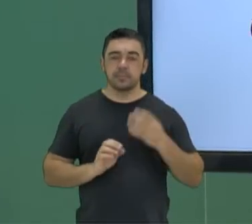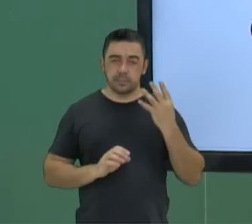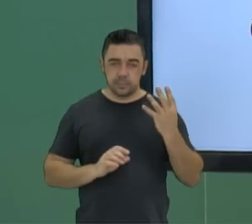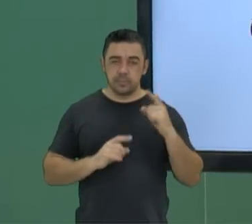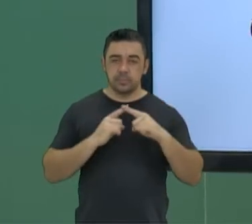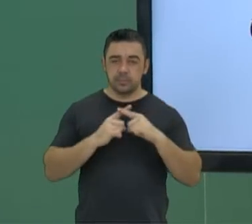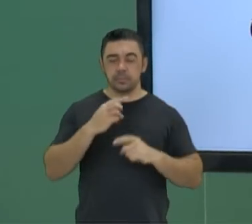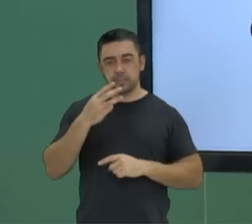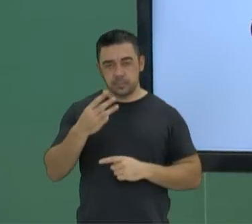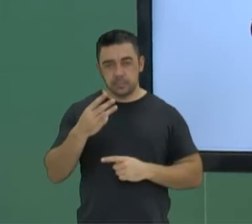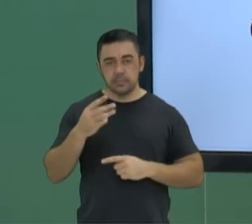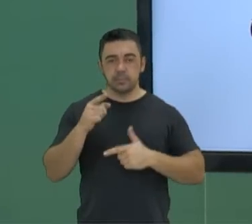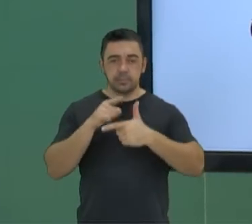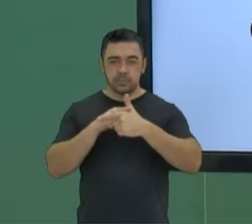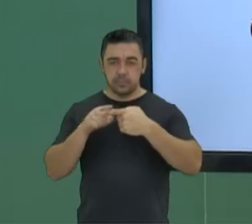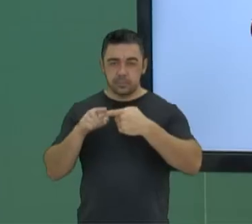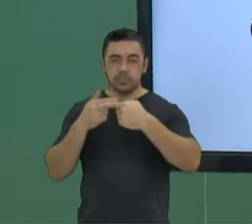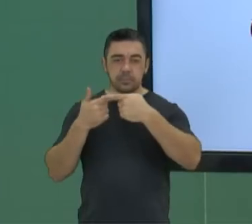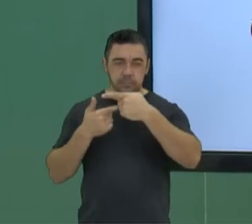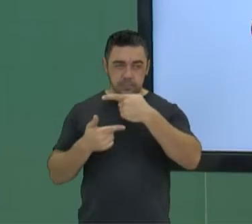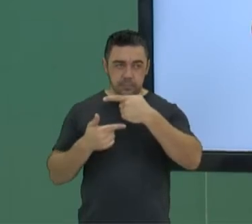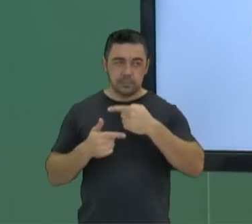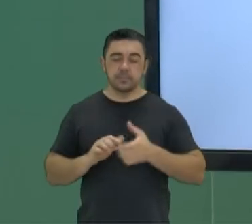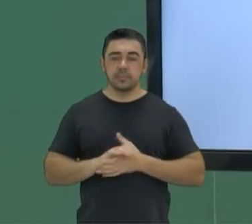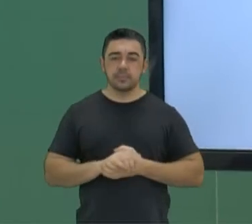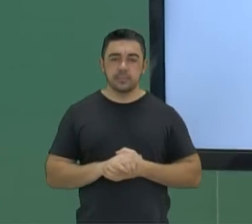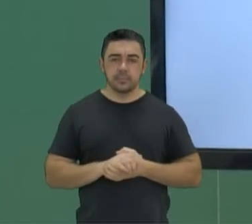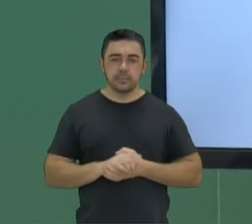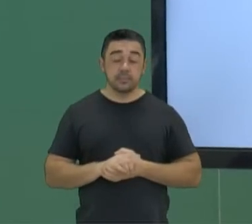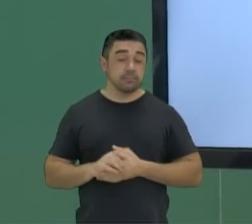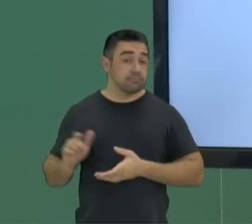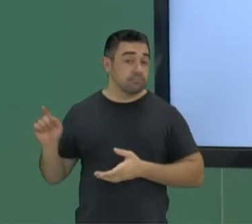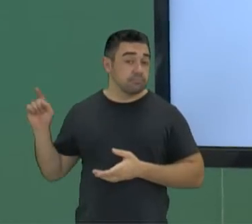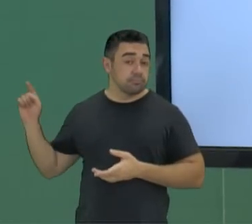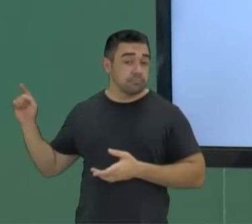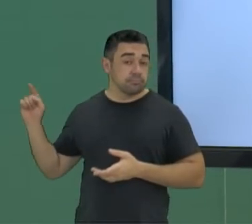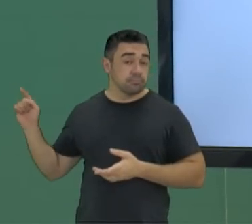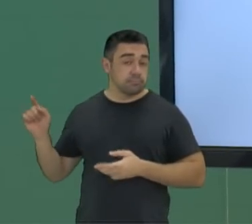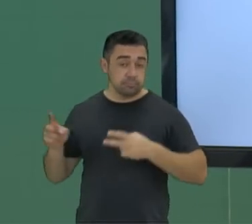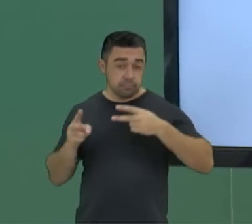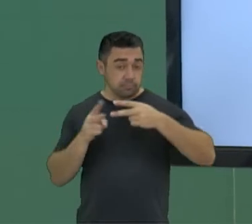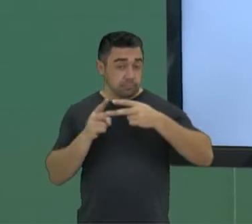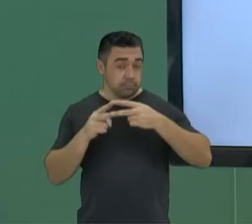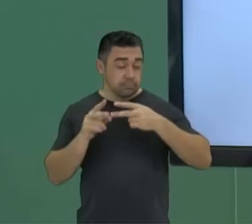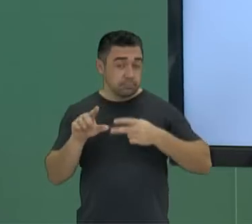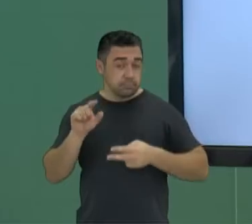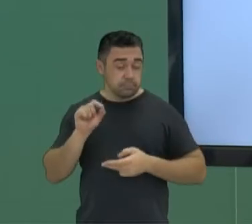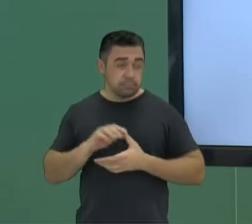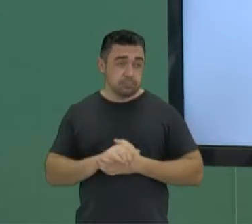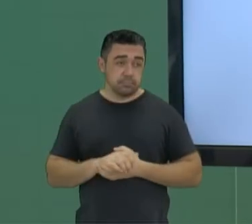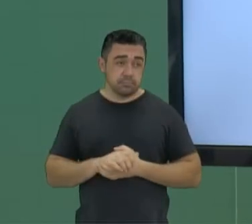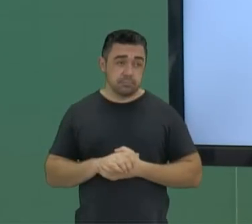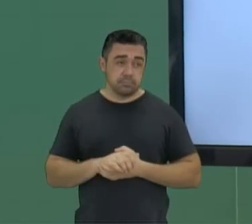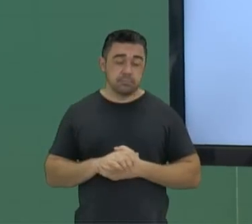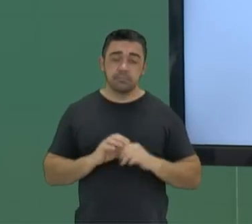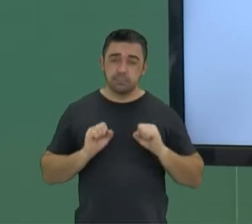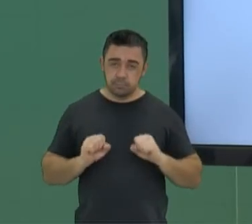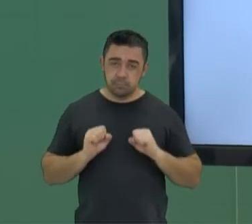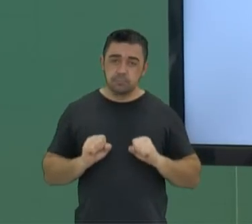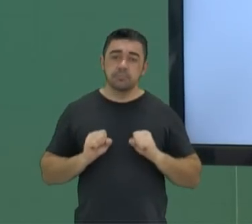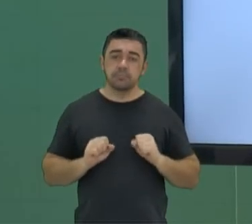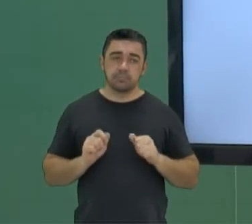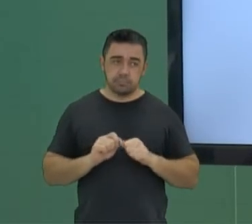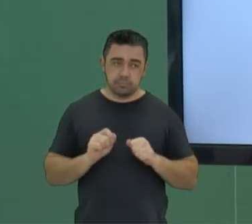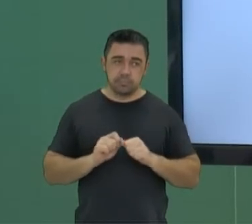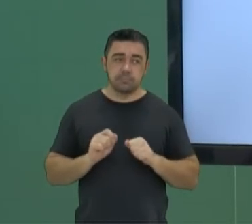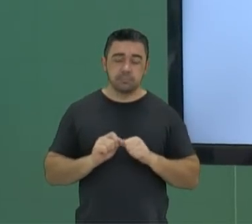4 vezes 3 dividido por 2. Aqui eu tenho duas opções. Ou eu posso fazer a